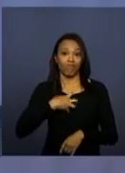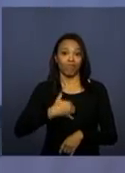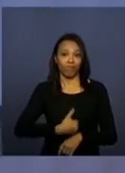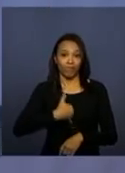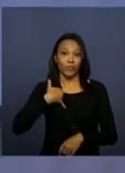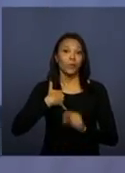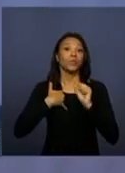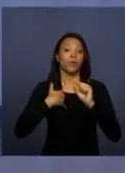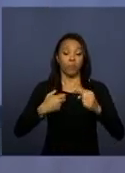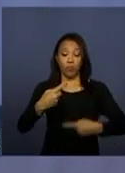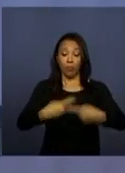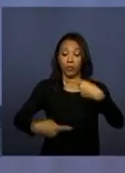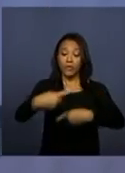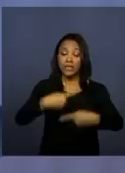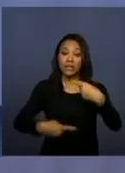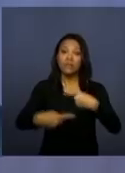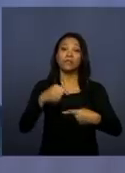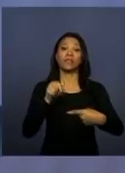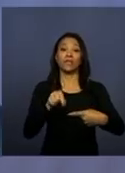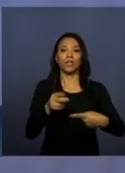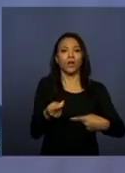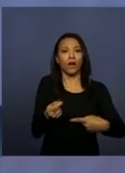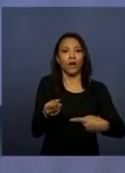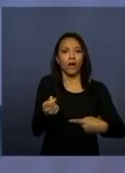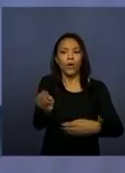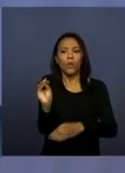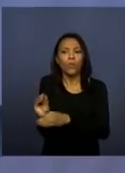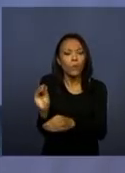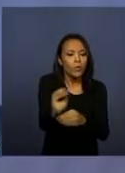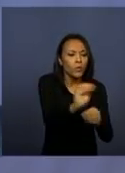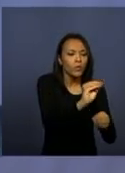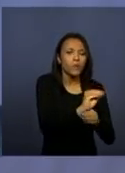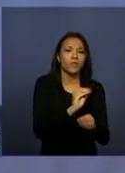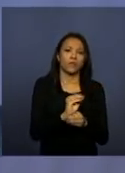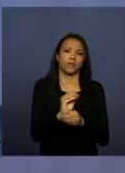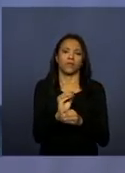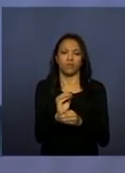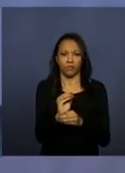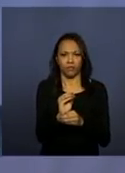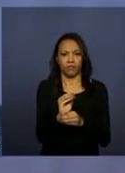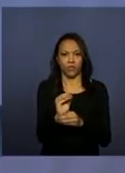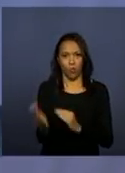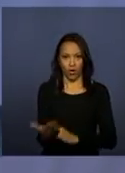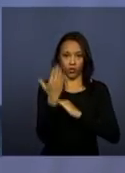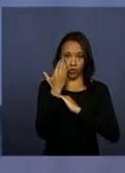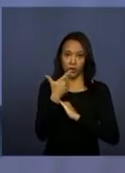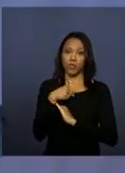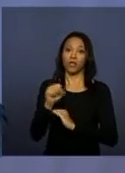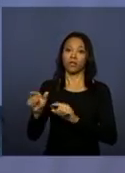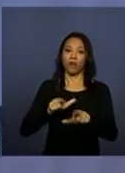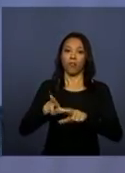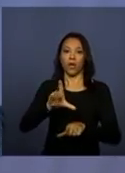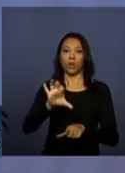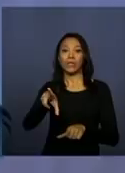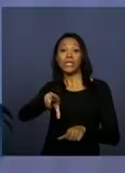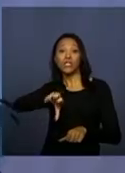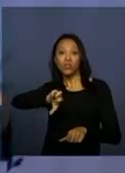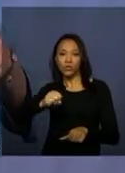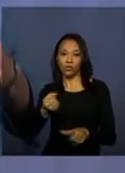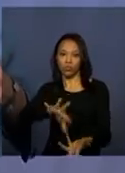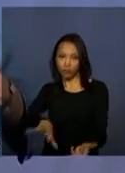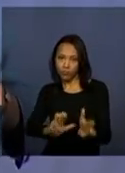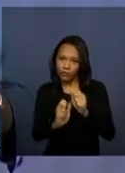política sustentável com os catadores. É uma política que